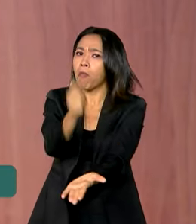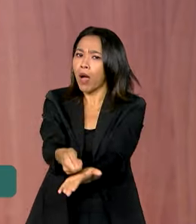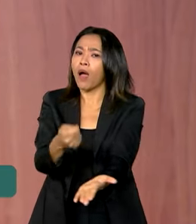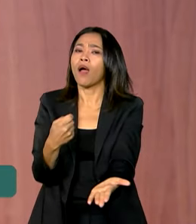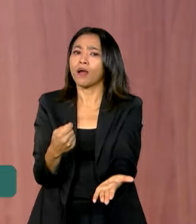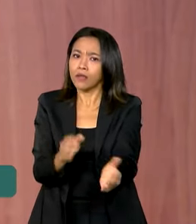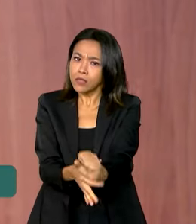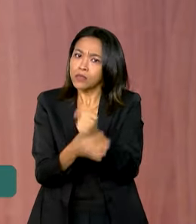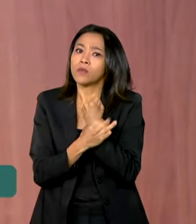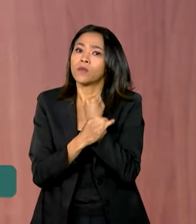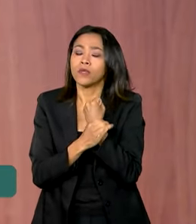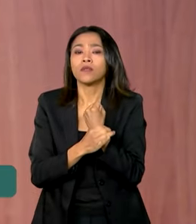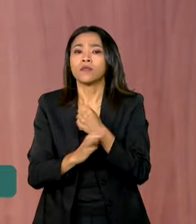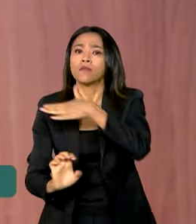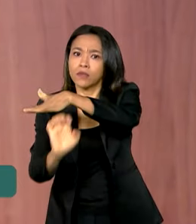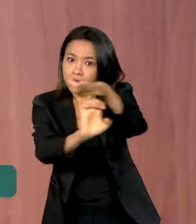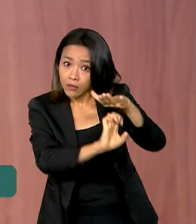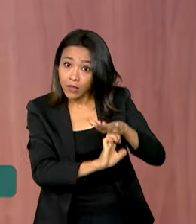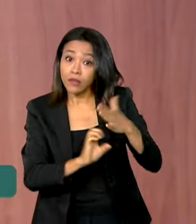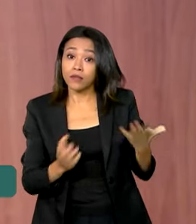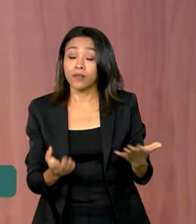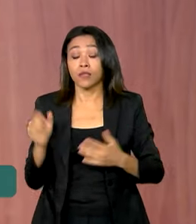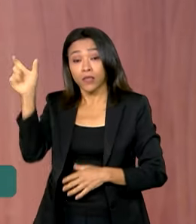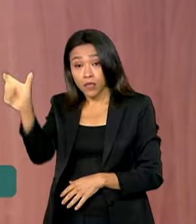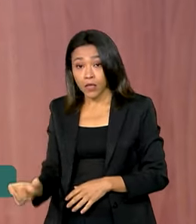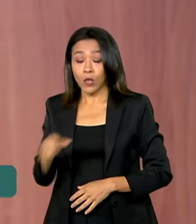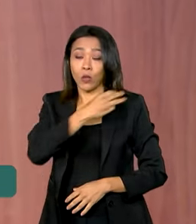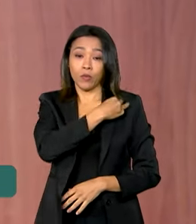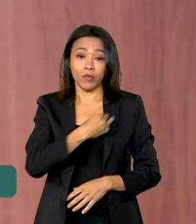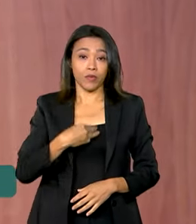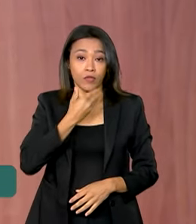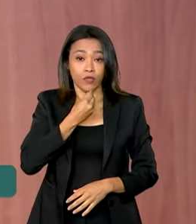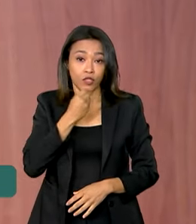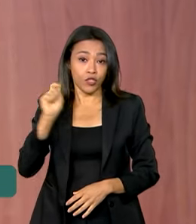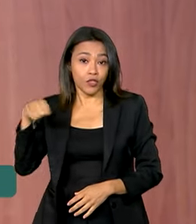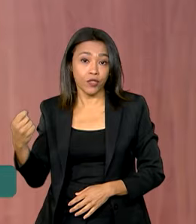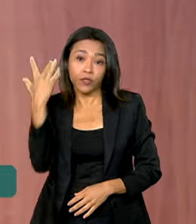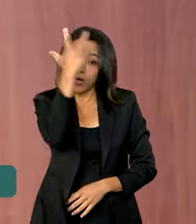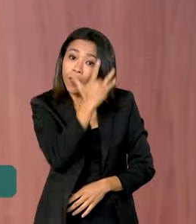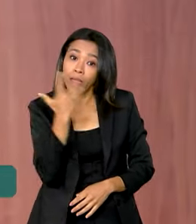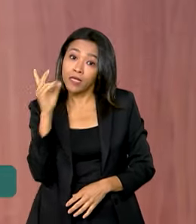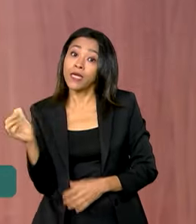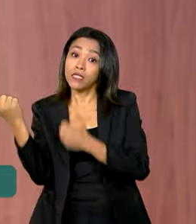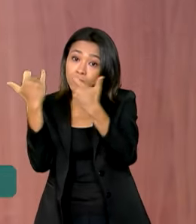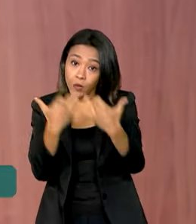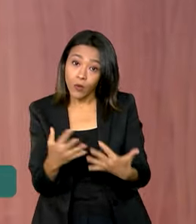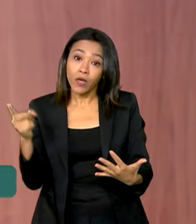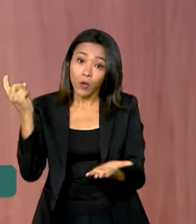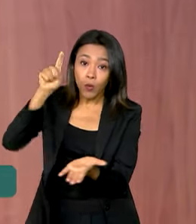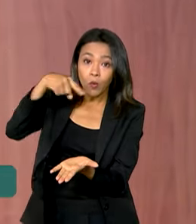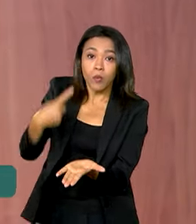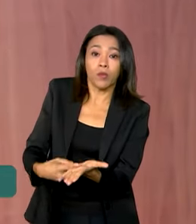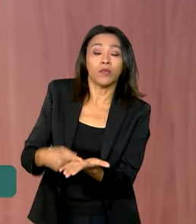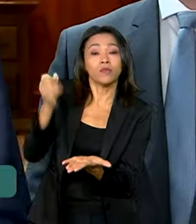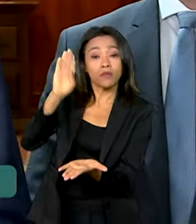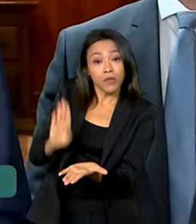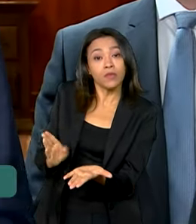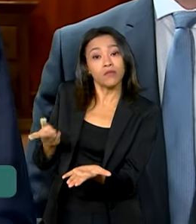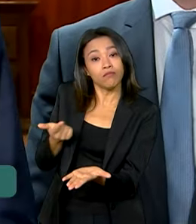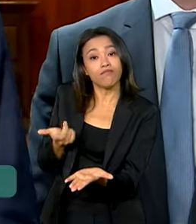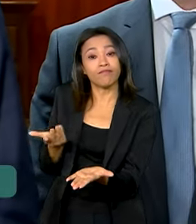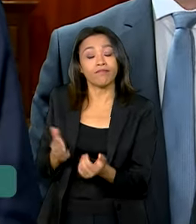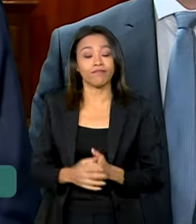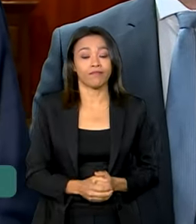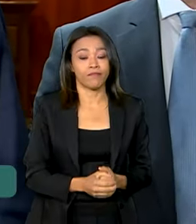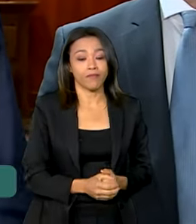investidores o ministro da Fazenda Fernando hadad atribuiu essa mudança ao dever de casa feito pelo Brasil